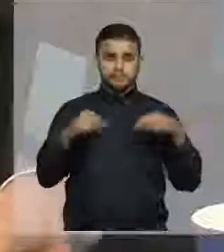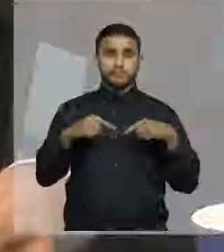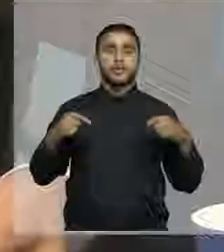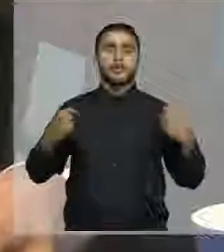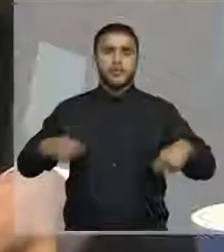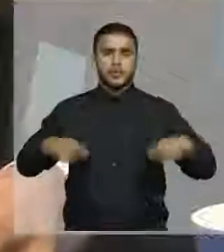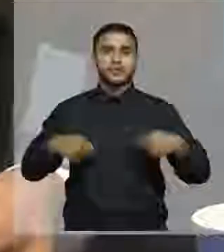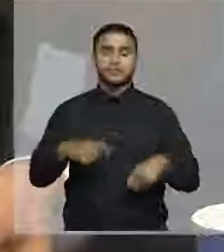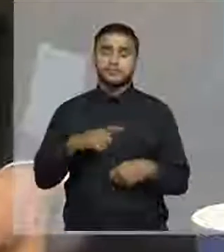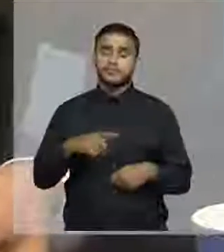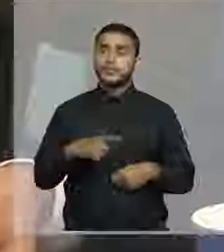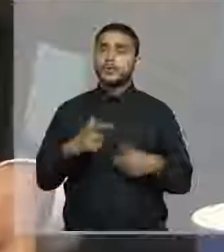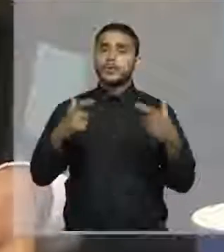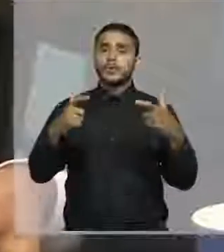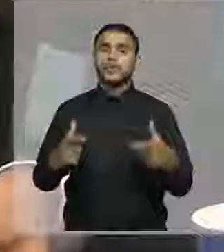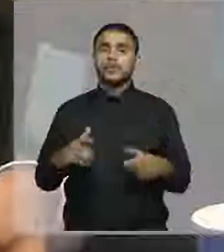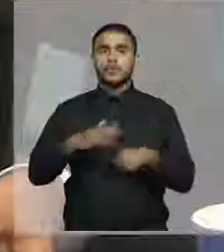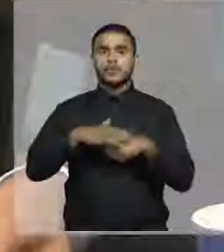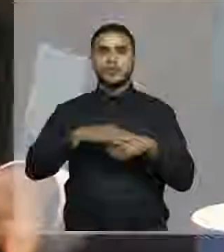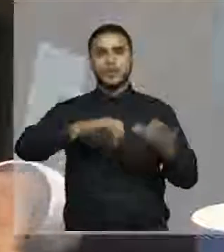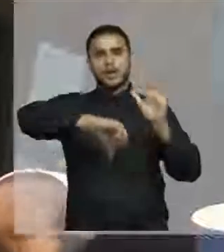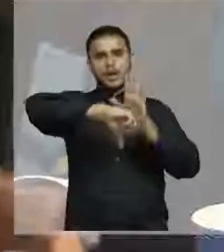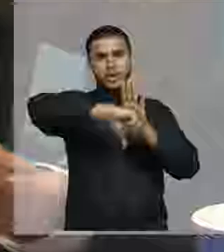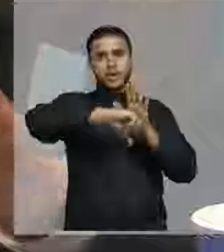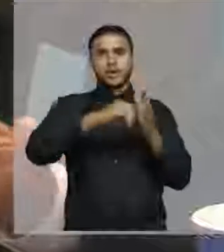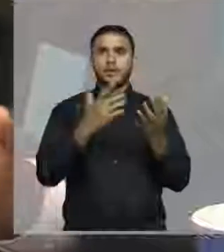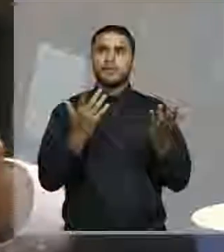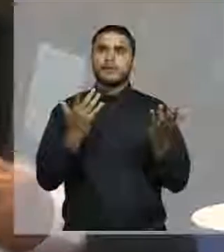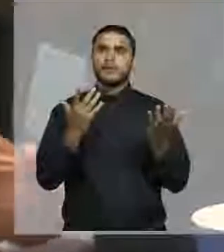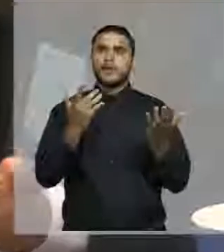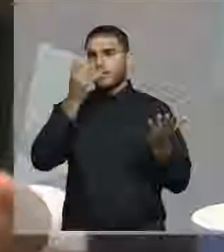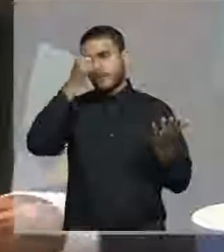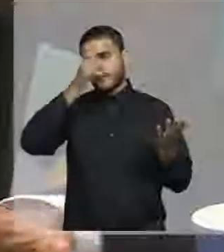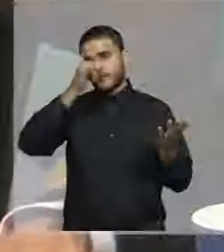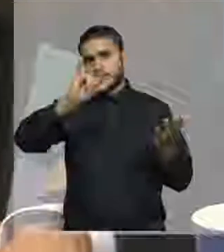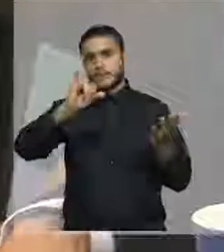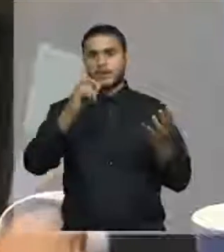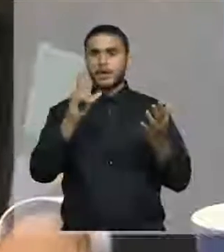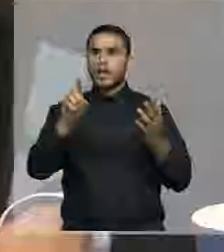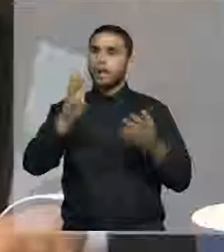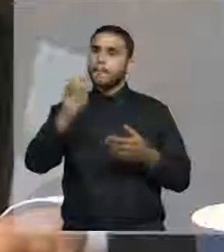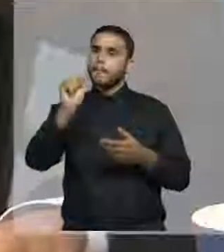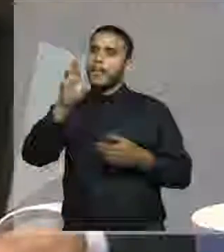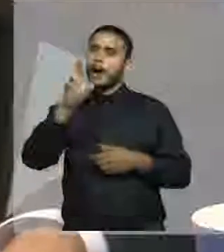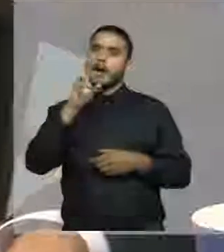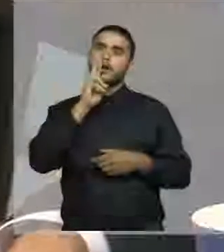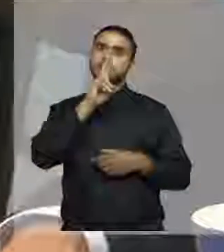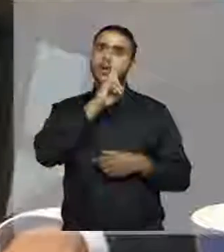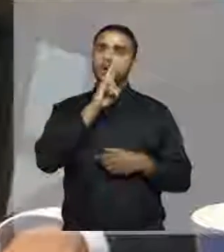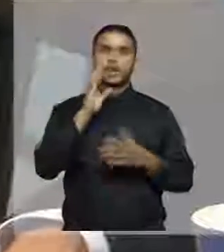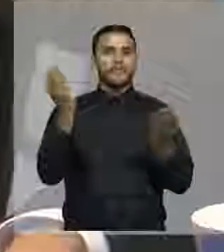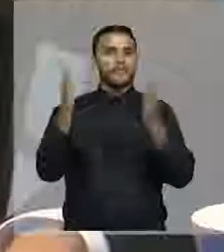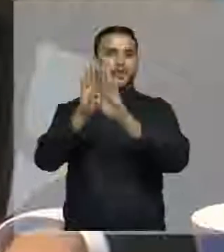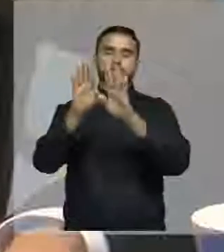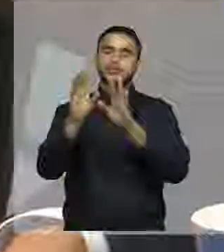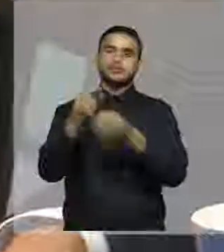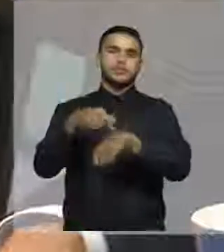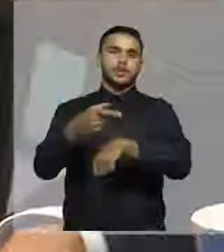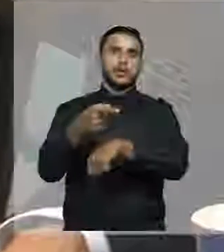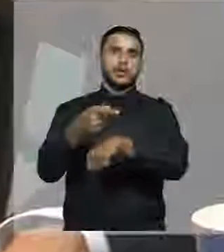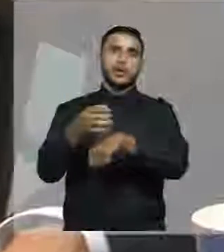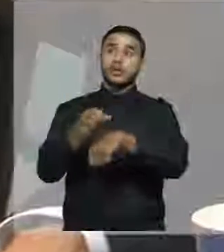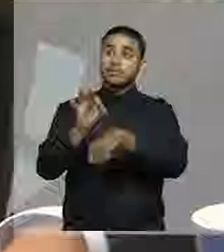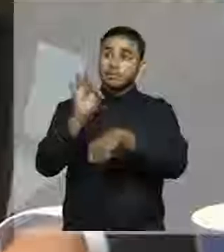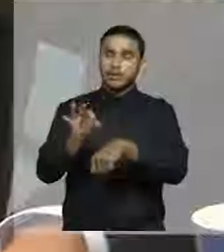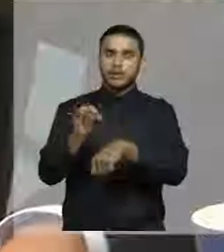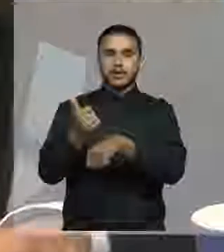podem resultar num lugar propício para a prática de crime, como fechar bares cedo da noite, etc. Mas eu